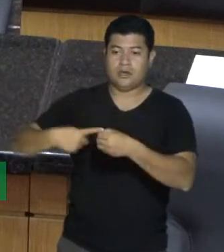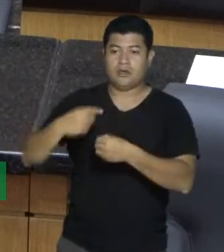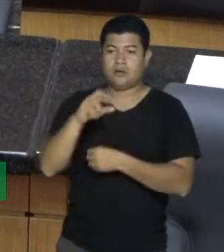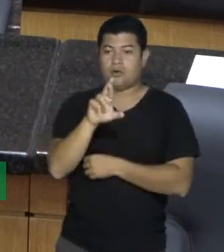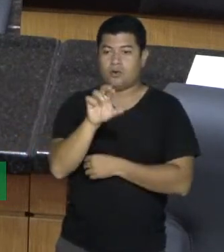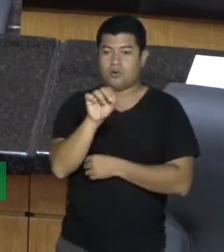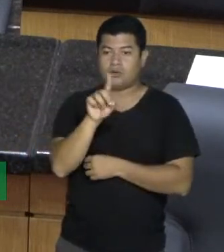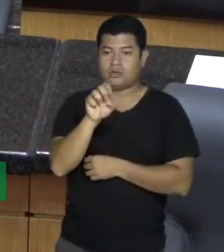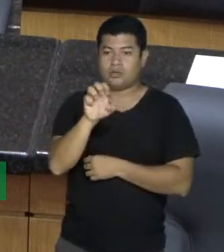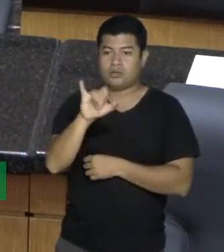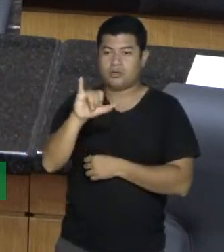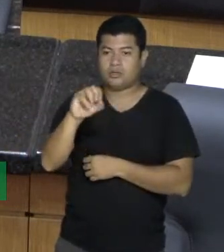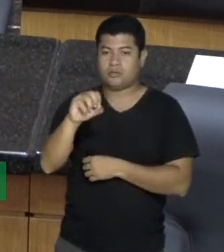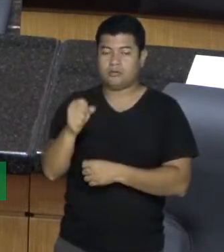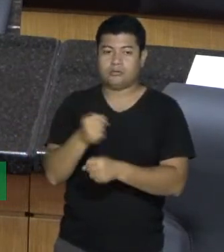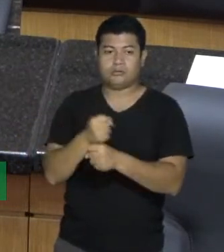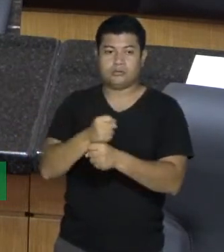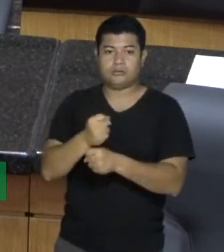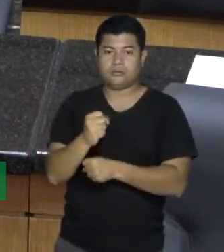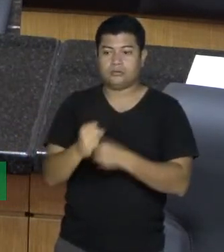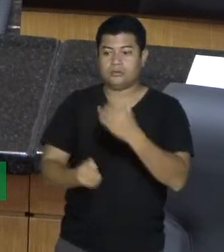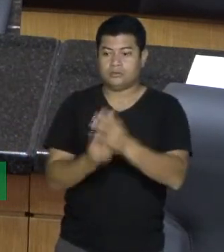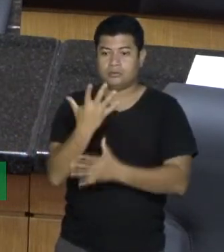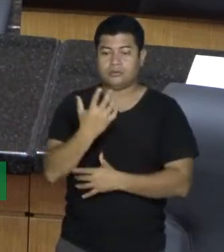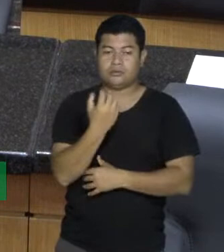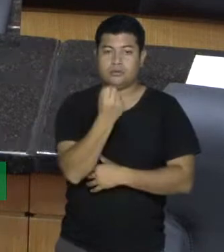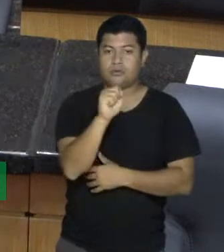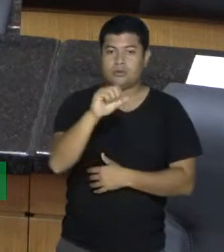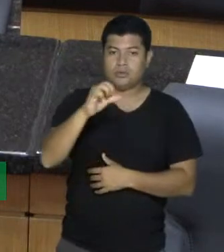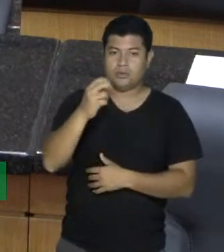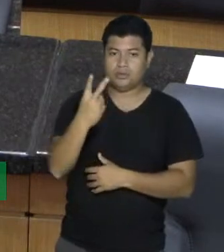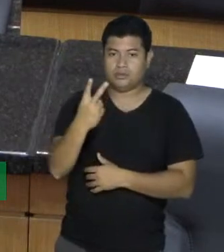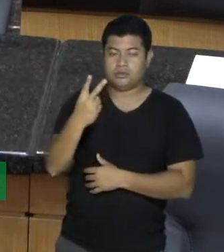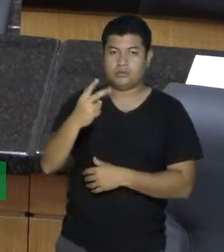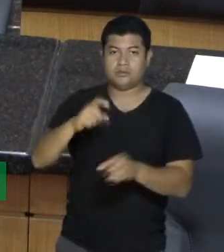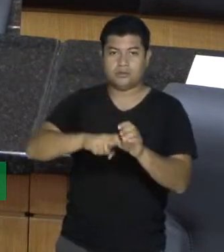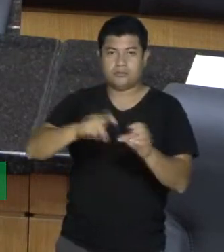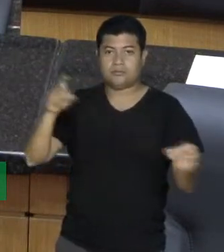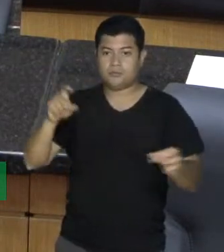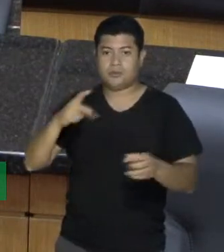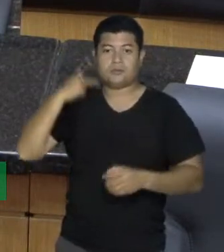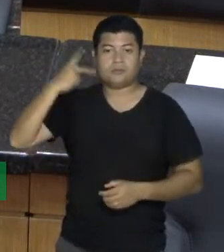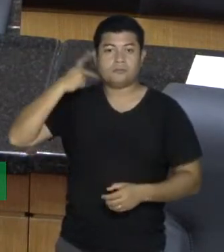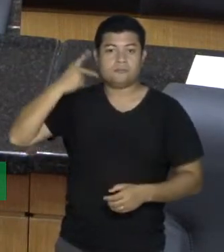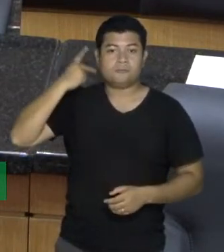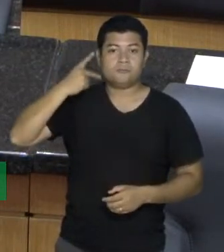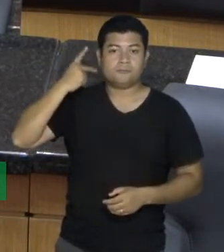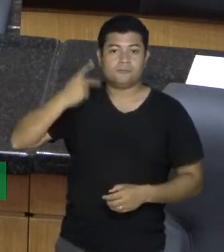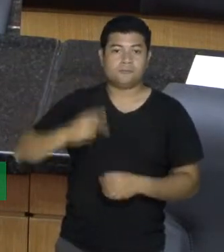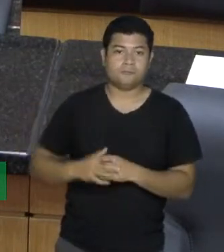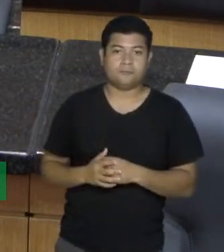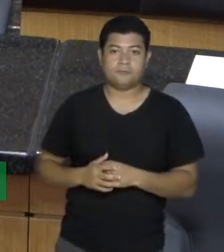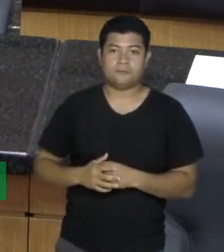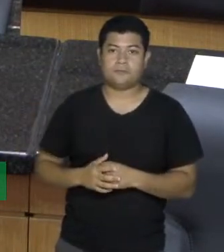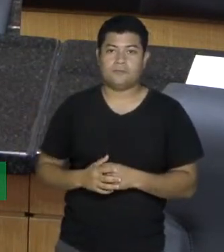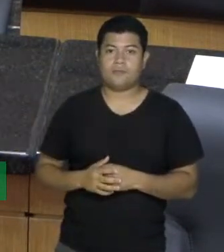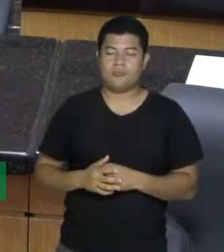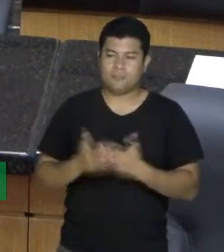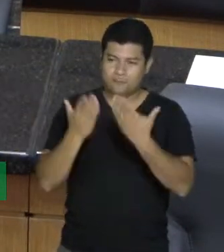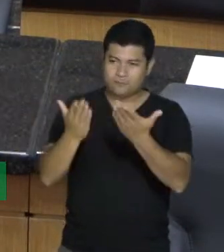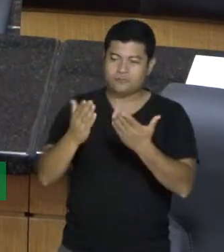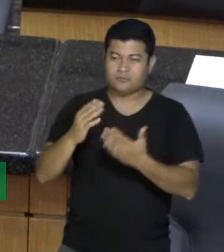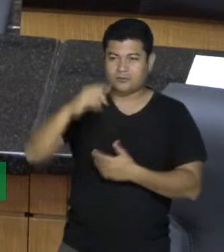de hoje completa 86 anos de emancipação política rodeio que é conhecido pela sua tradição frentina a descendência italiana